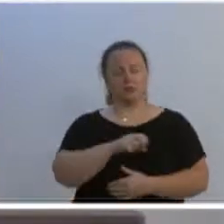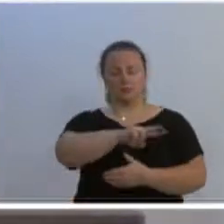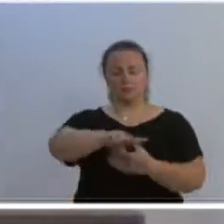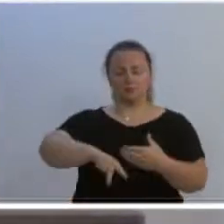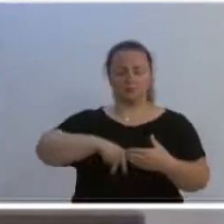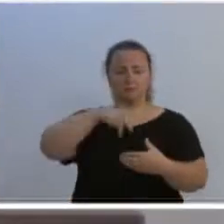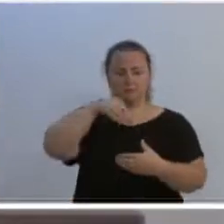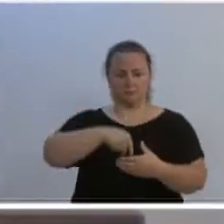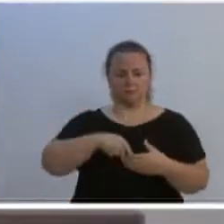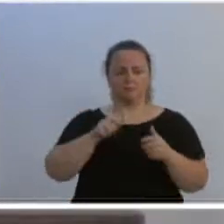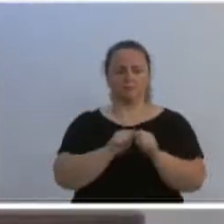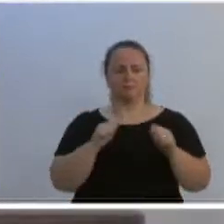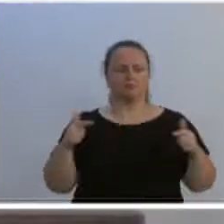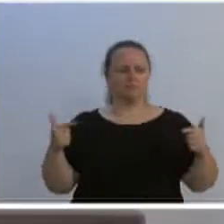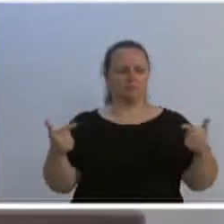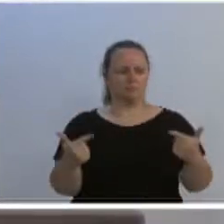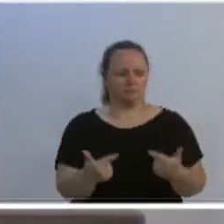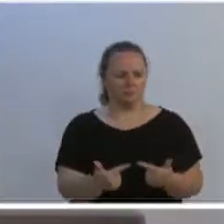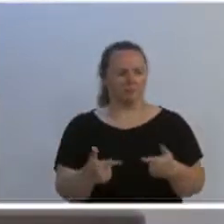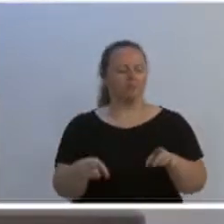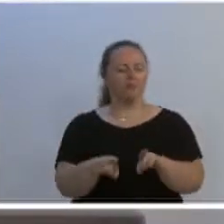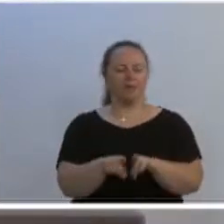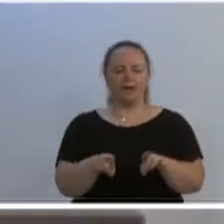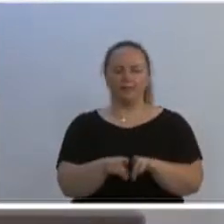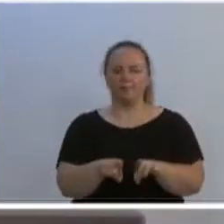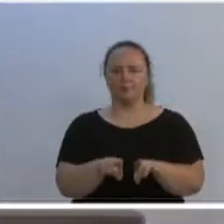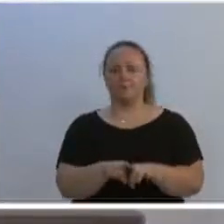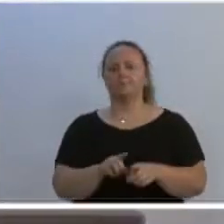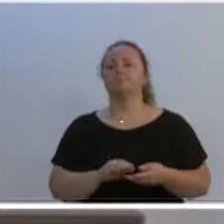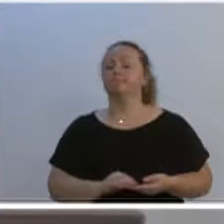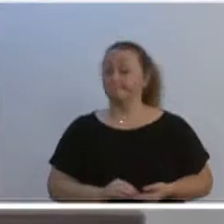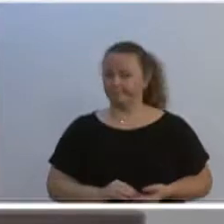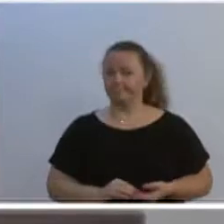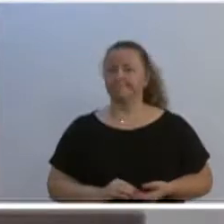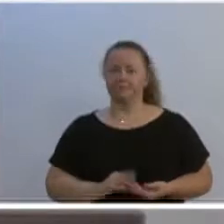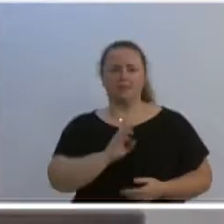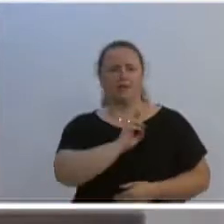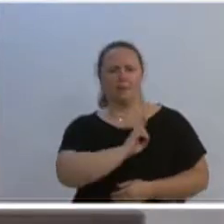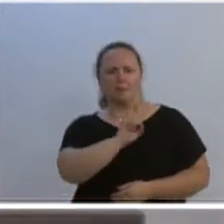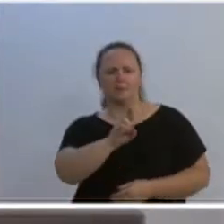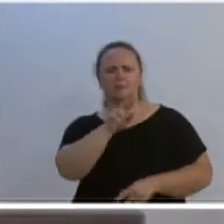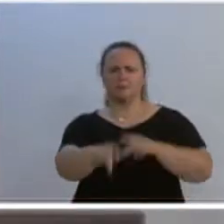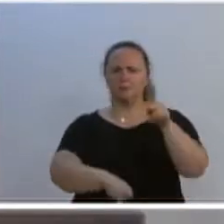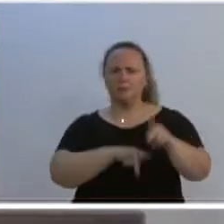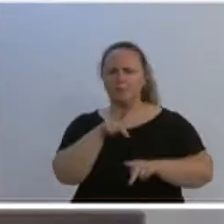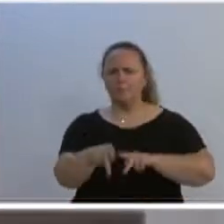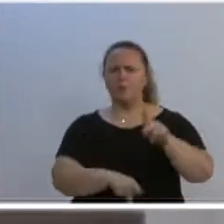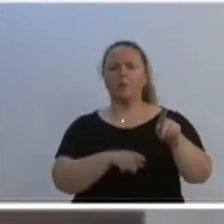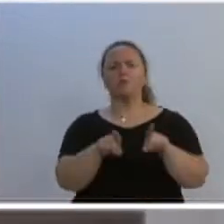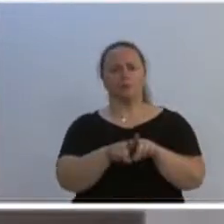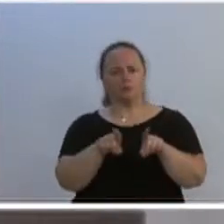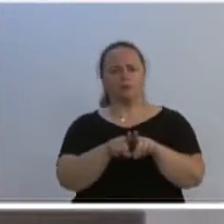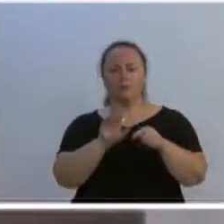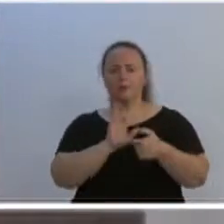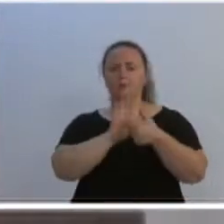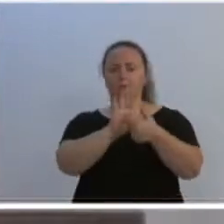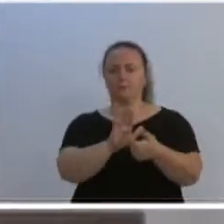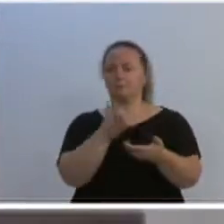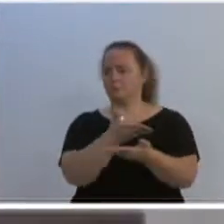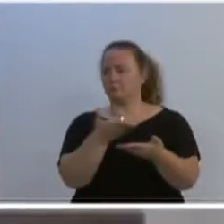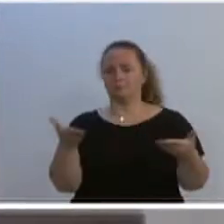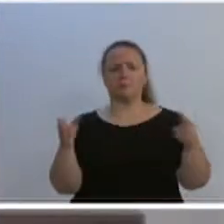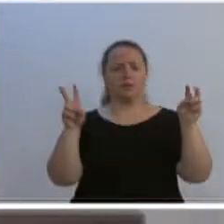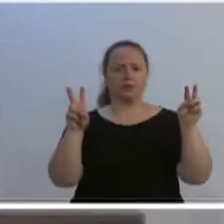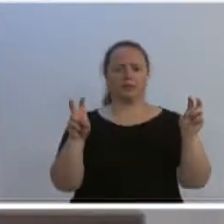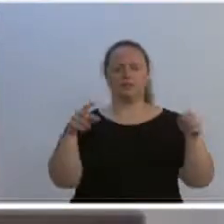mas na Assembleia Legislativa, que nós precisamos, como representantes da população, levantar todos esses temas que precisam, sem dúvida nenhuma, ser